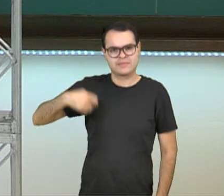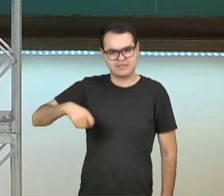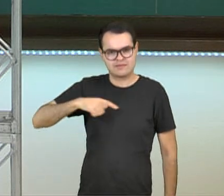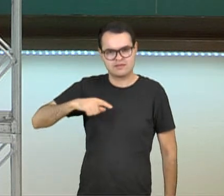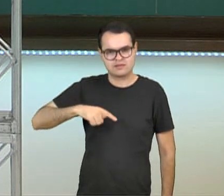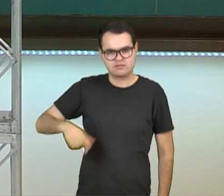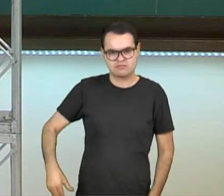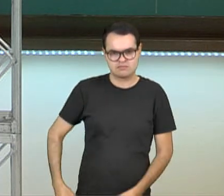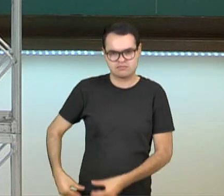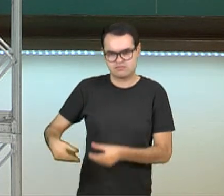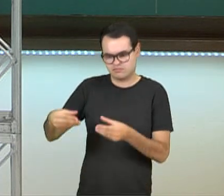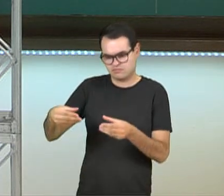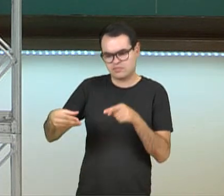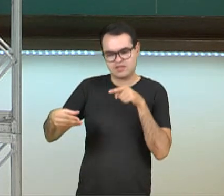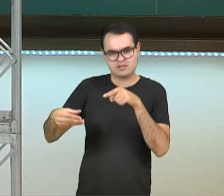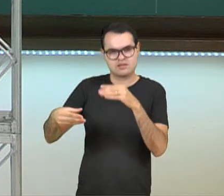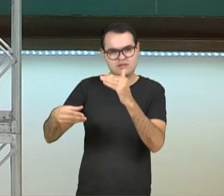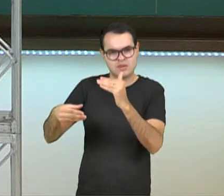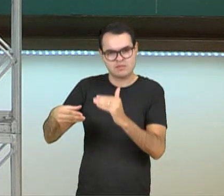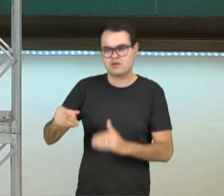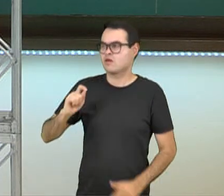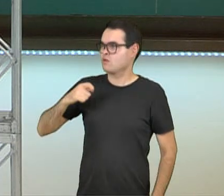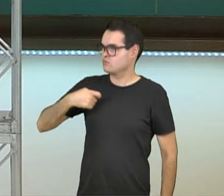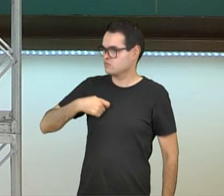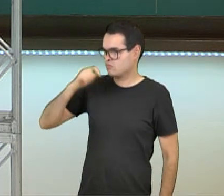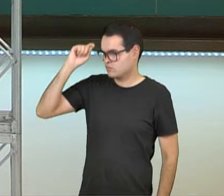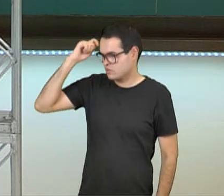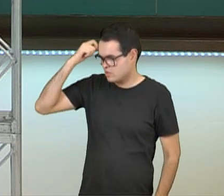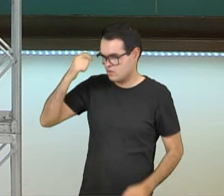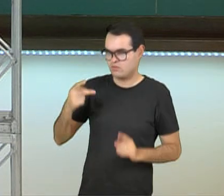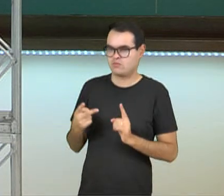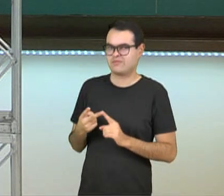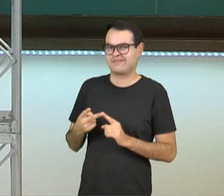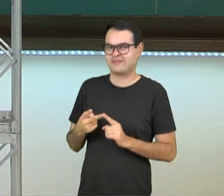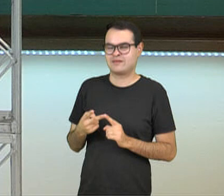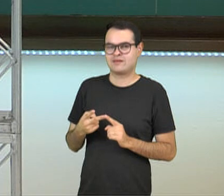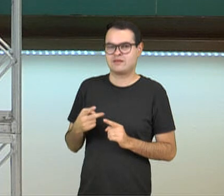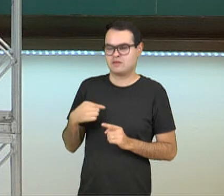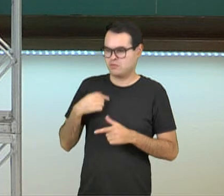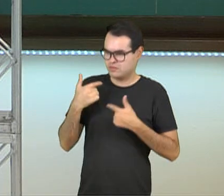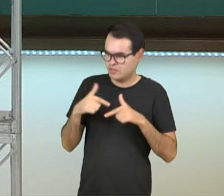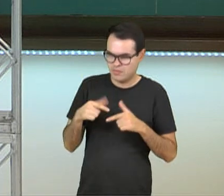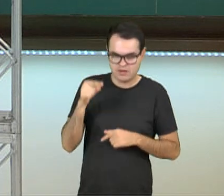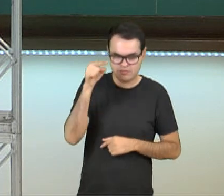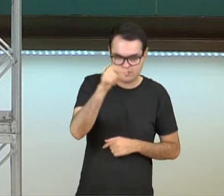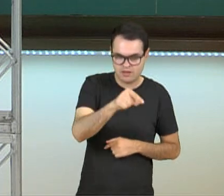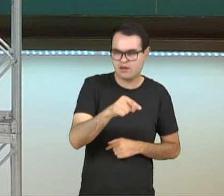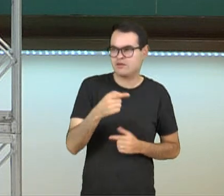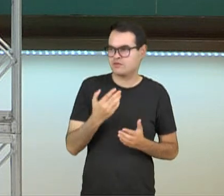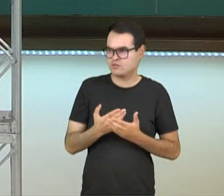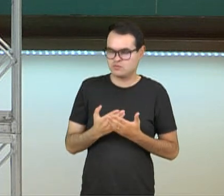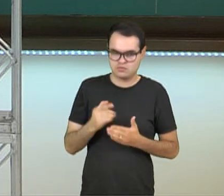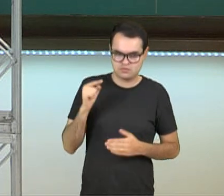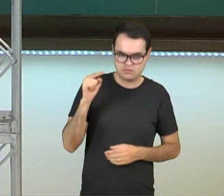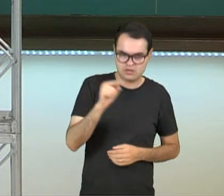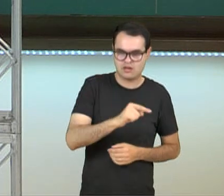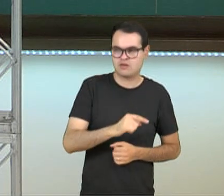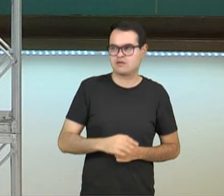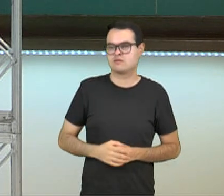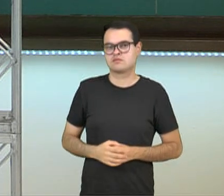ter uma caderneta falando: sou negro, vou, trabalho em tal lugar ou estudo em tal